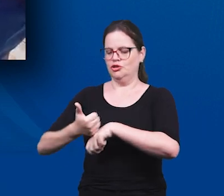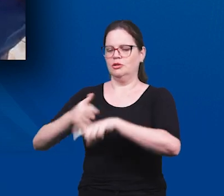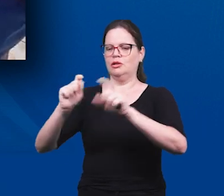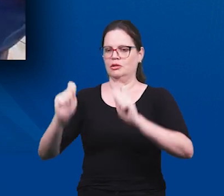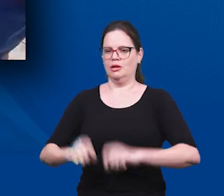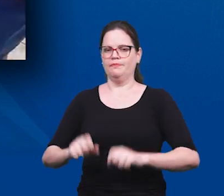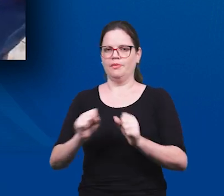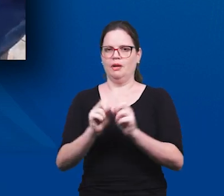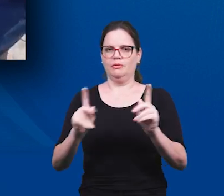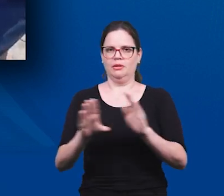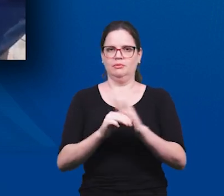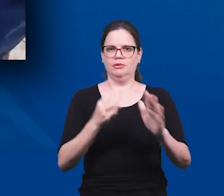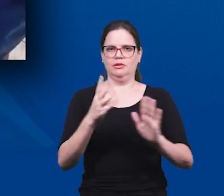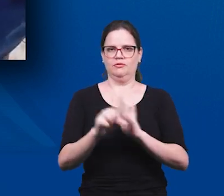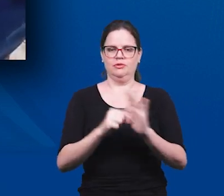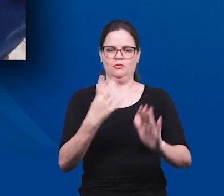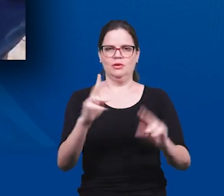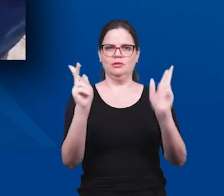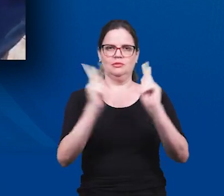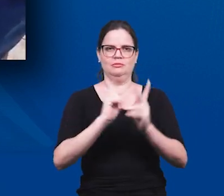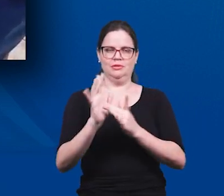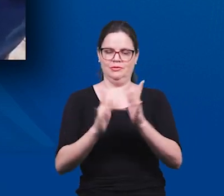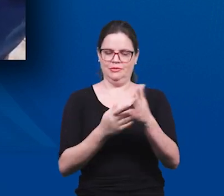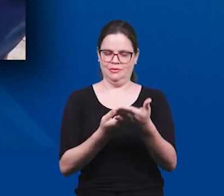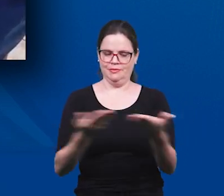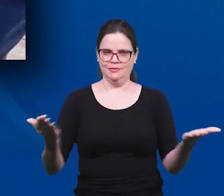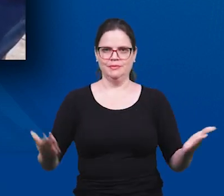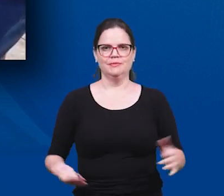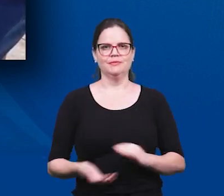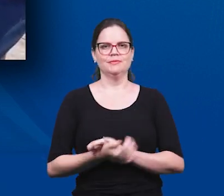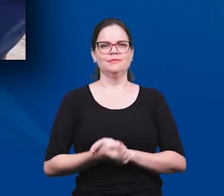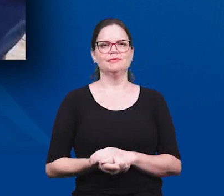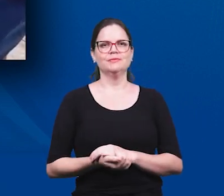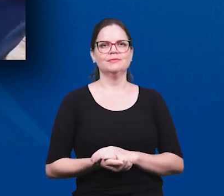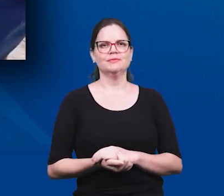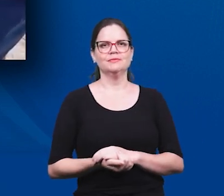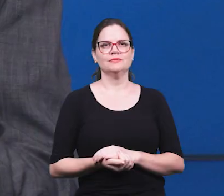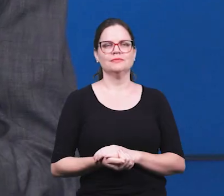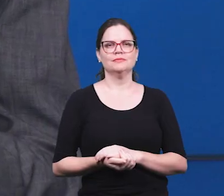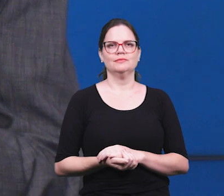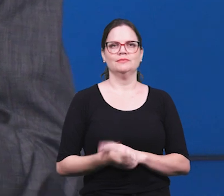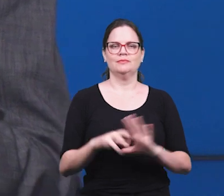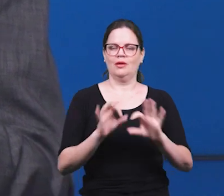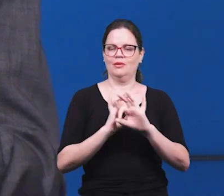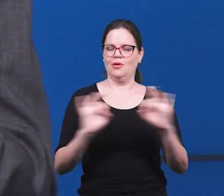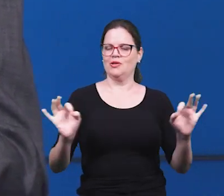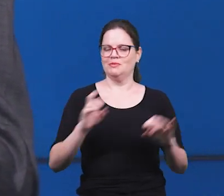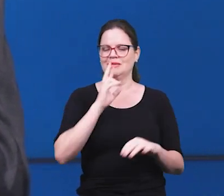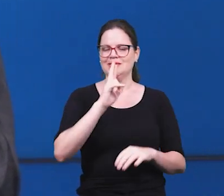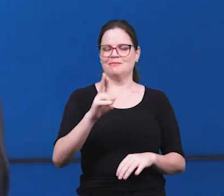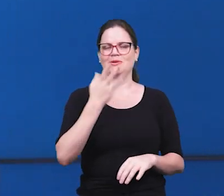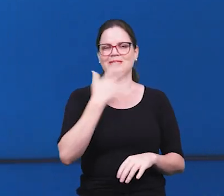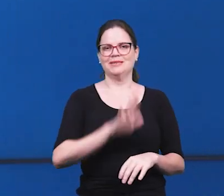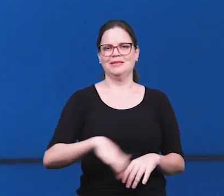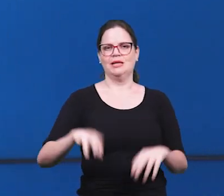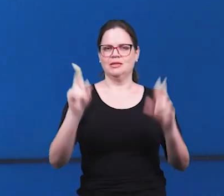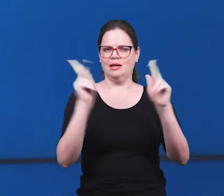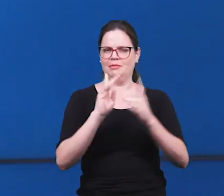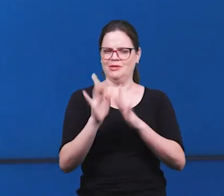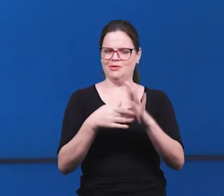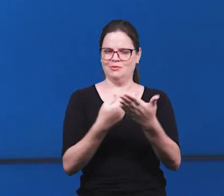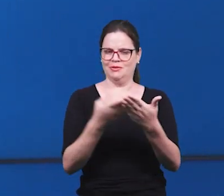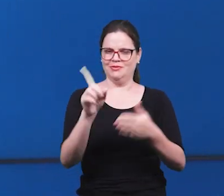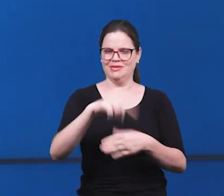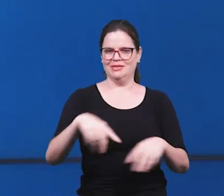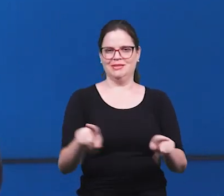disso. Apocalipse 3, 4. A paz do Senhor Jesus. Muito bem, crianças, a paz do Senhor para